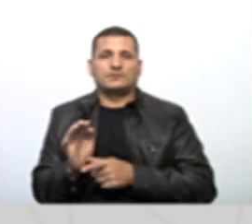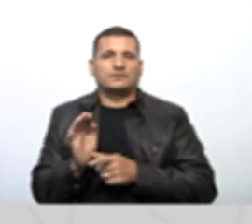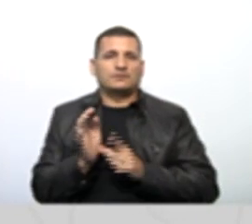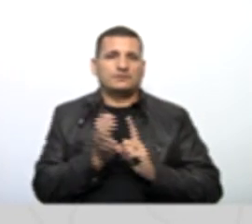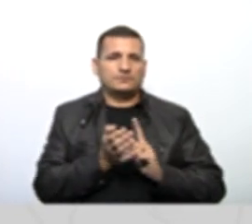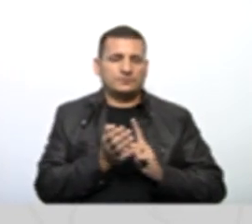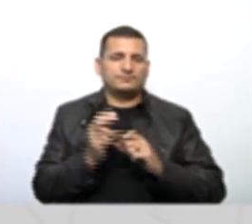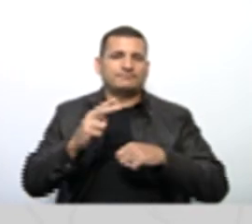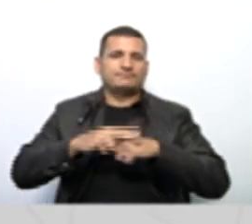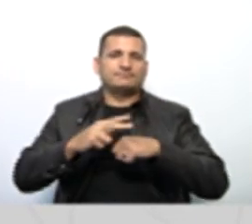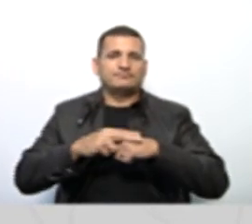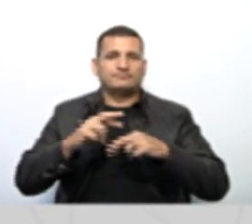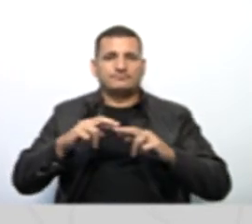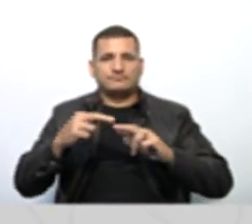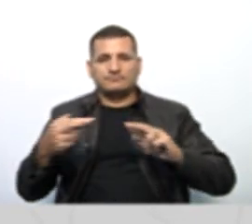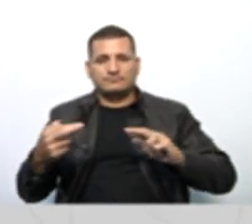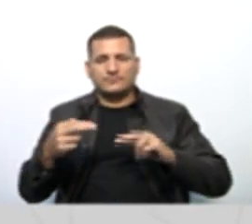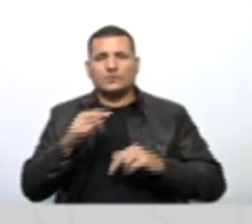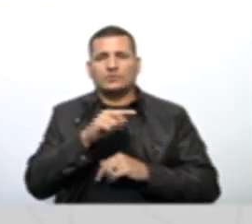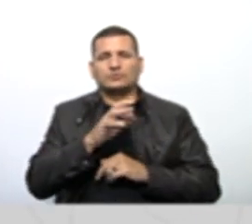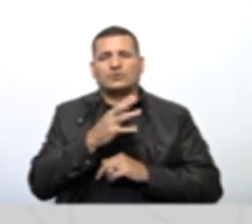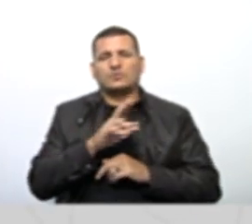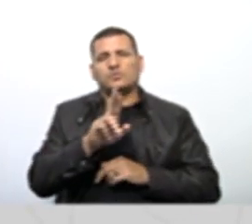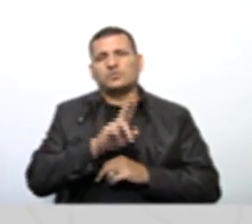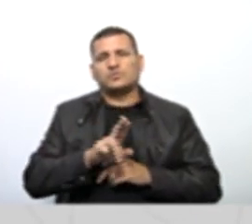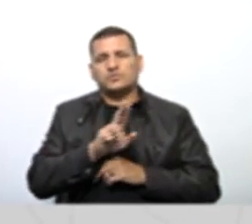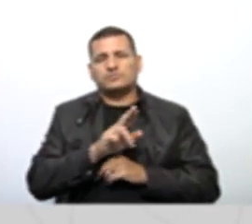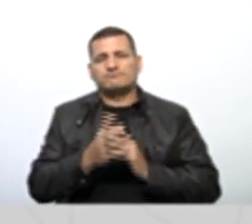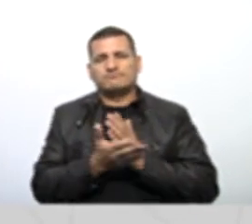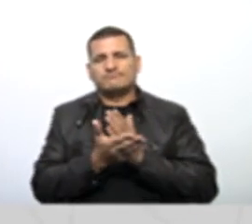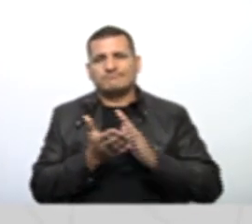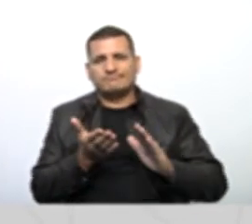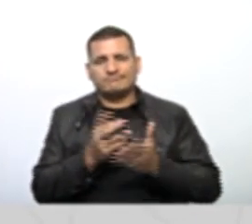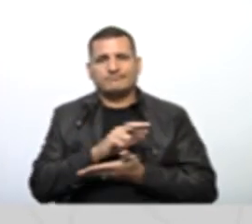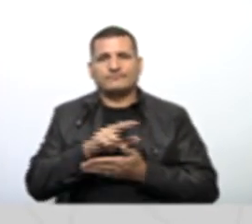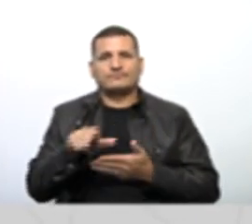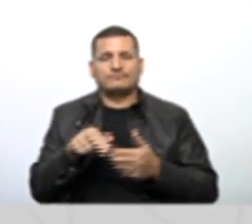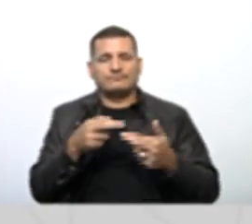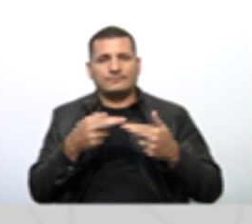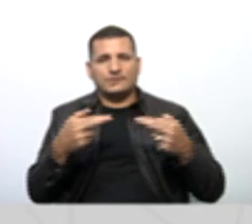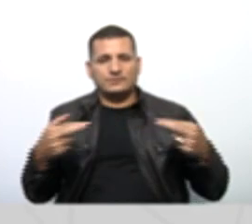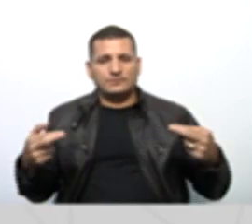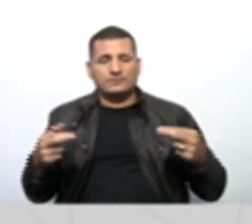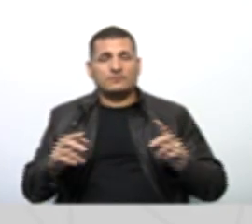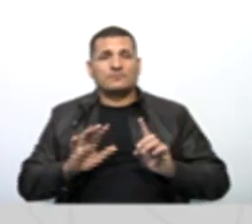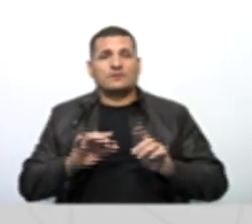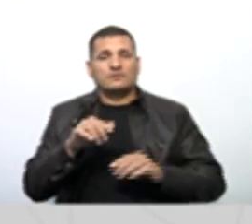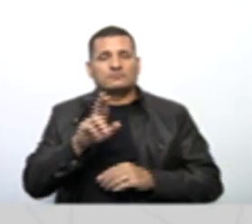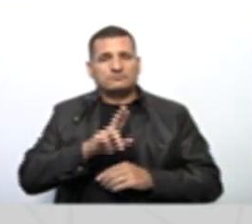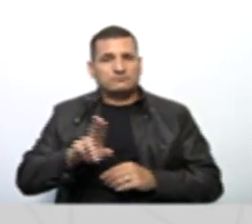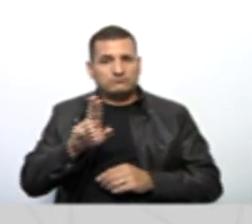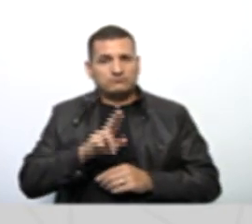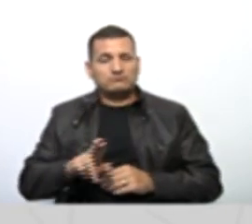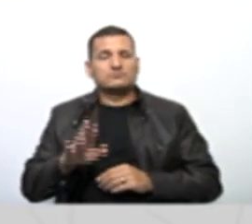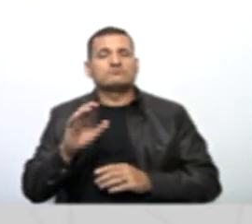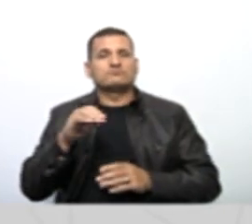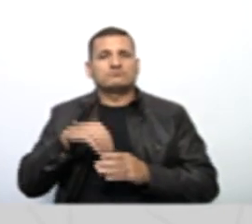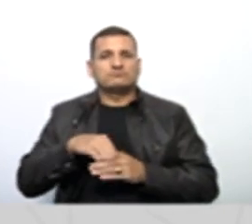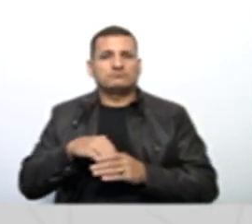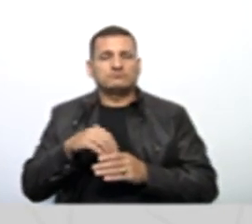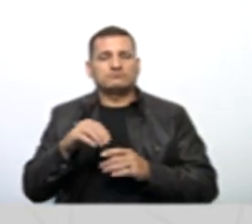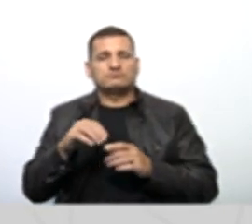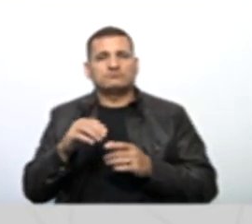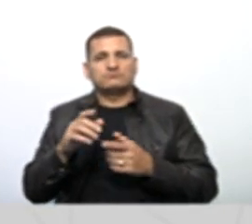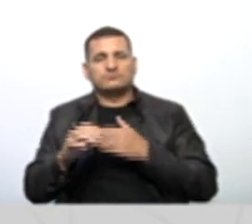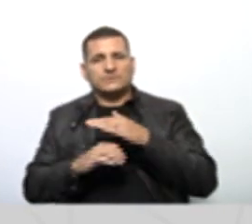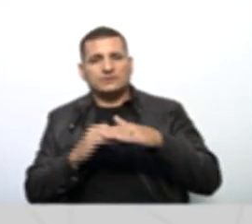ele caiu em desuso e muita gente computadores e pessoal por ele ainda é utilizado em ambientes corporativos né seja